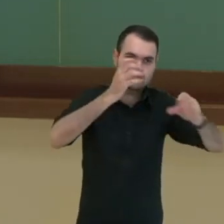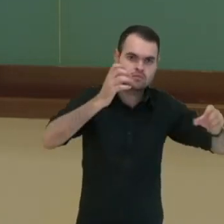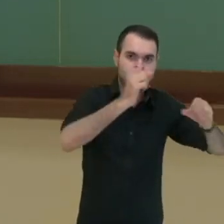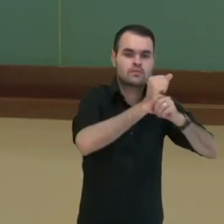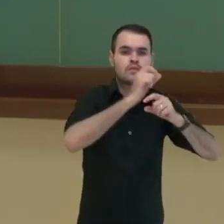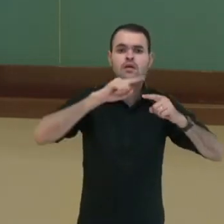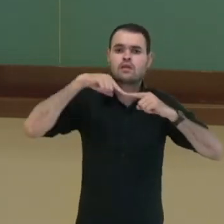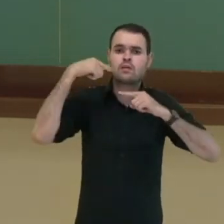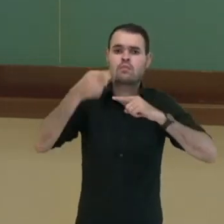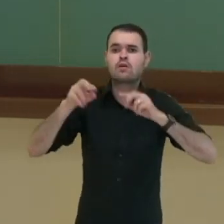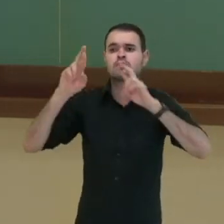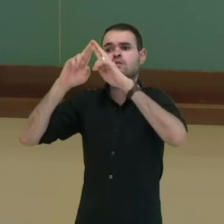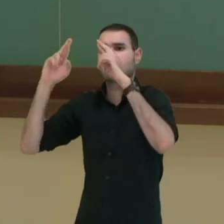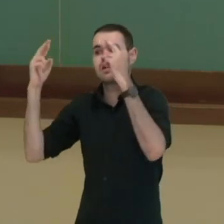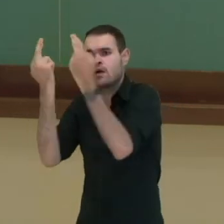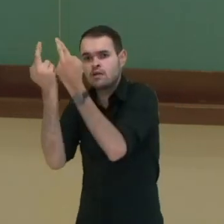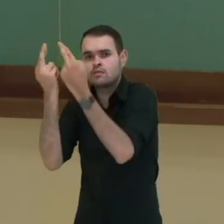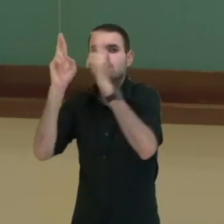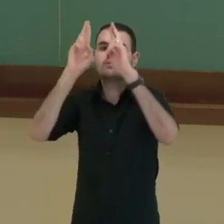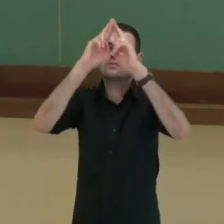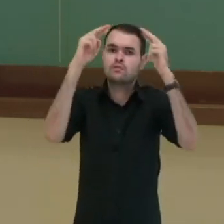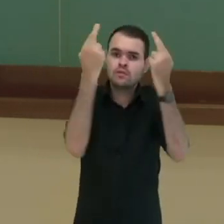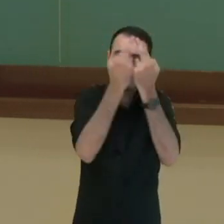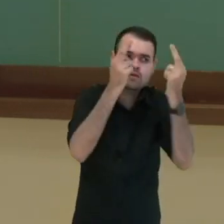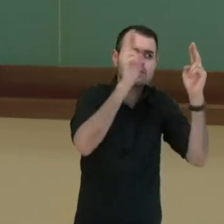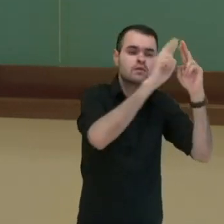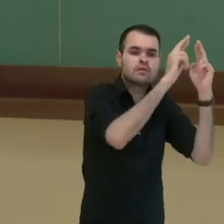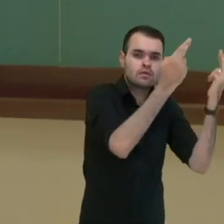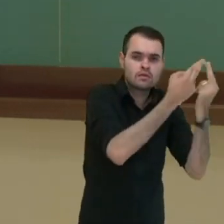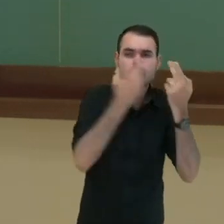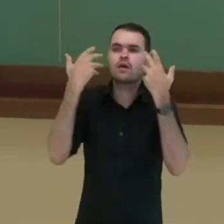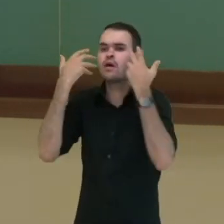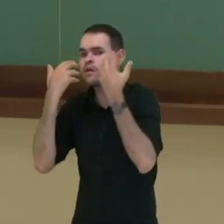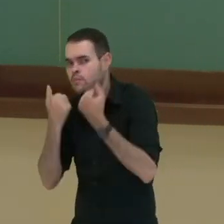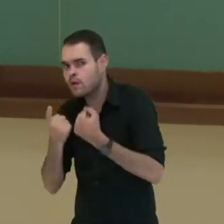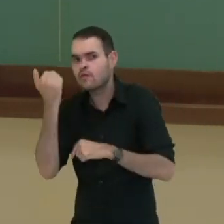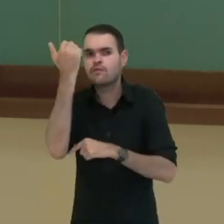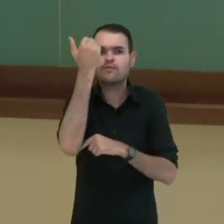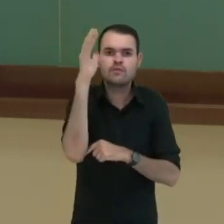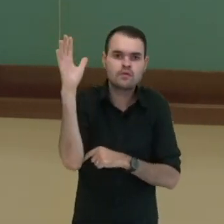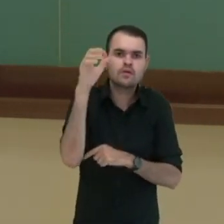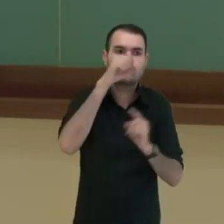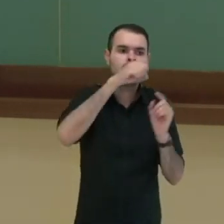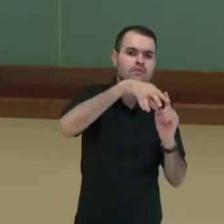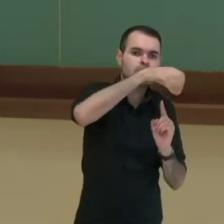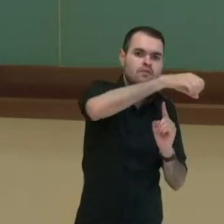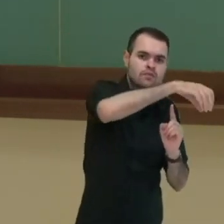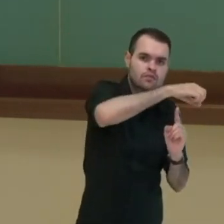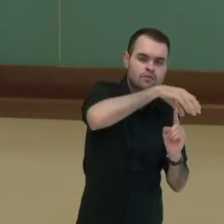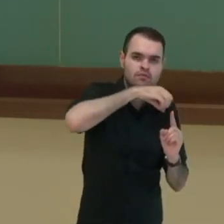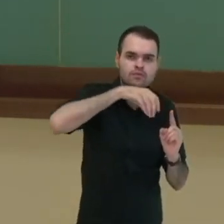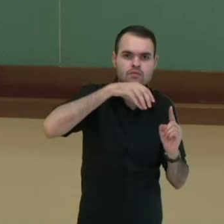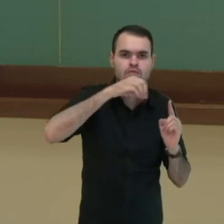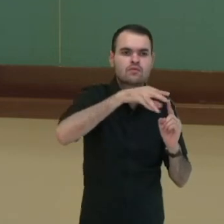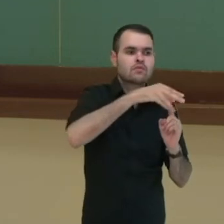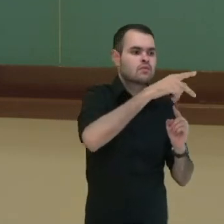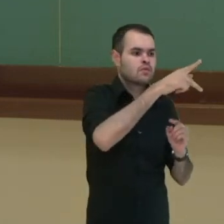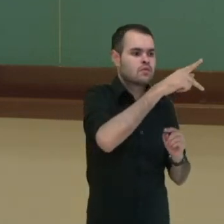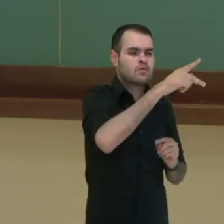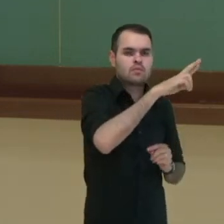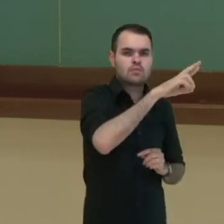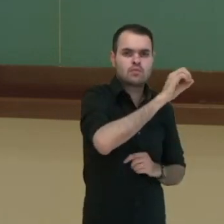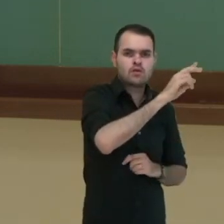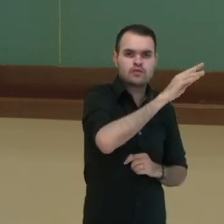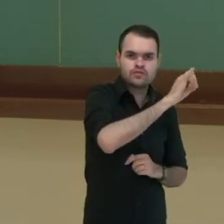né? Reino animal, reino vegetal, reino fungi, reino monera, reino protista, né? Então,